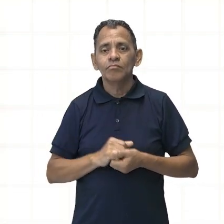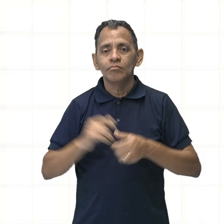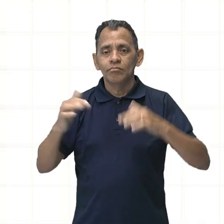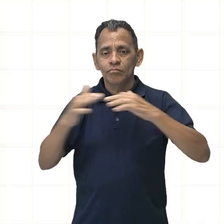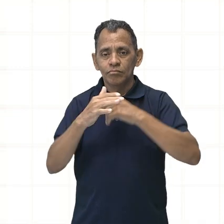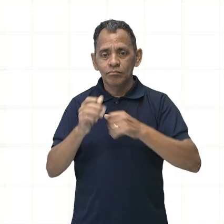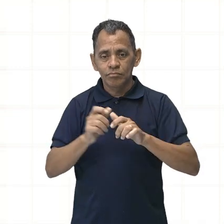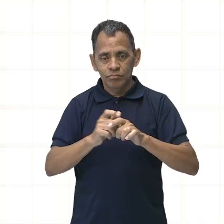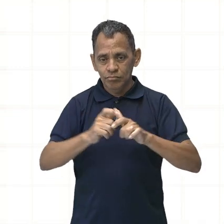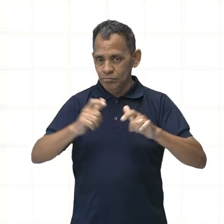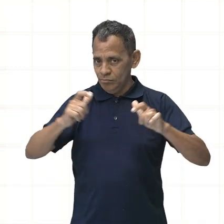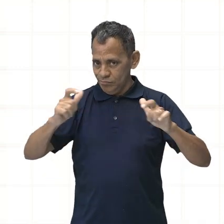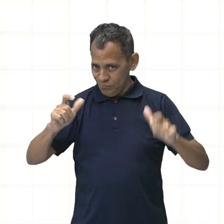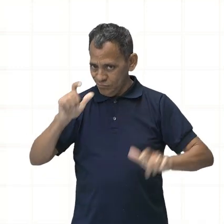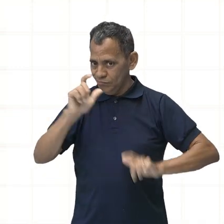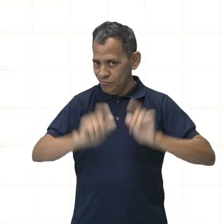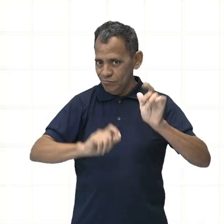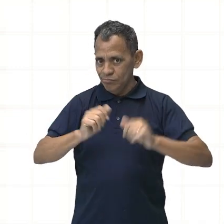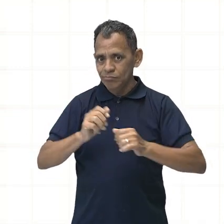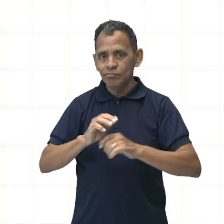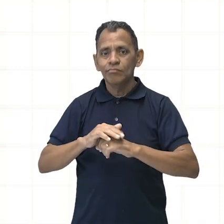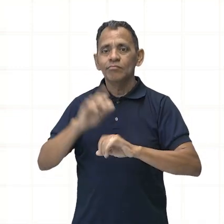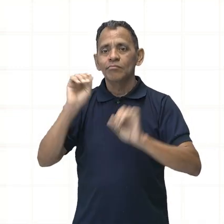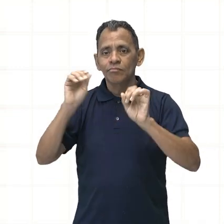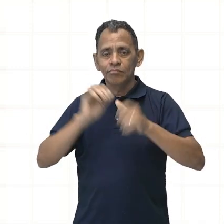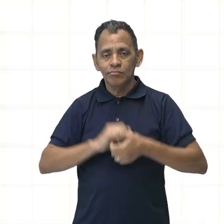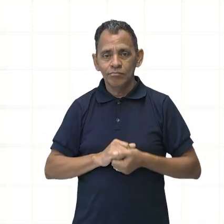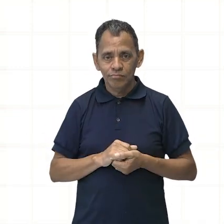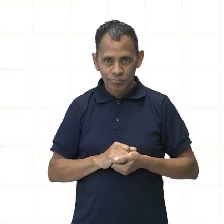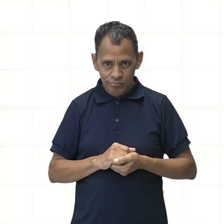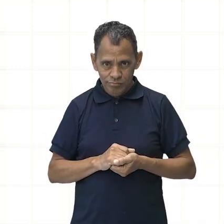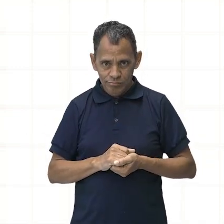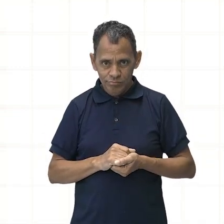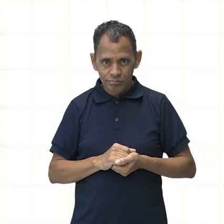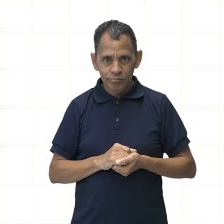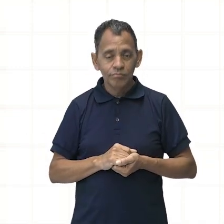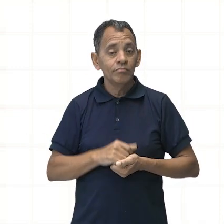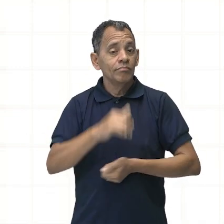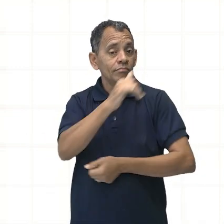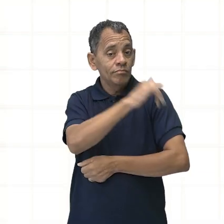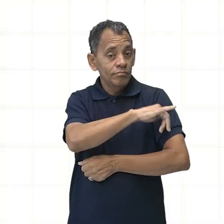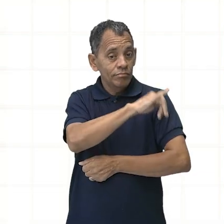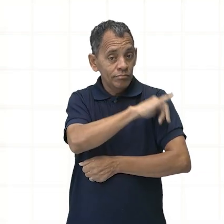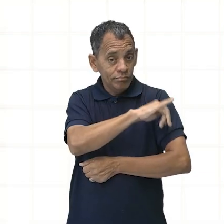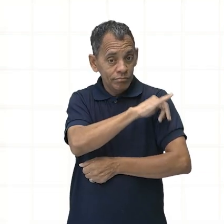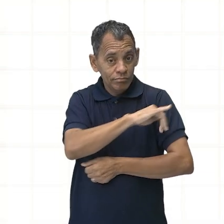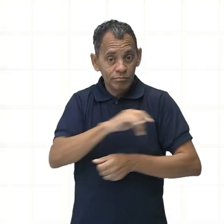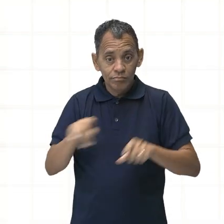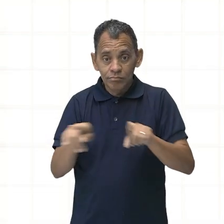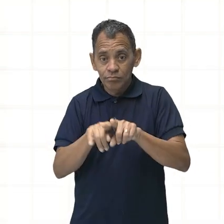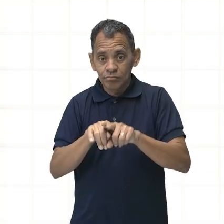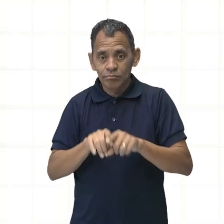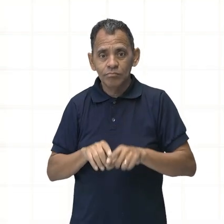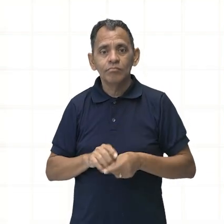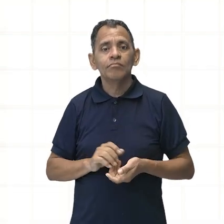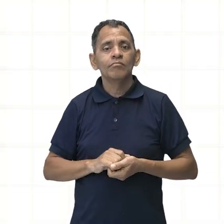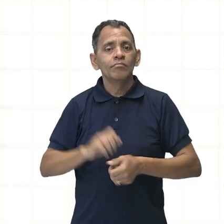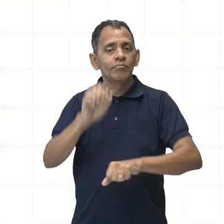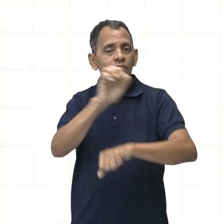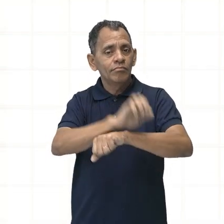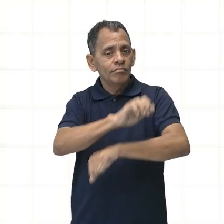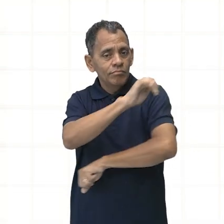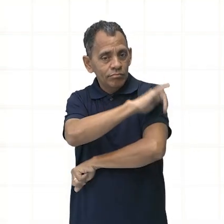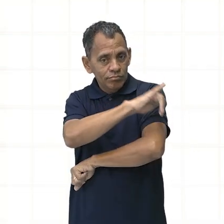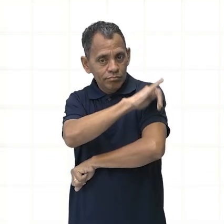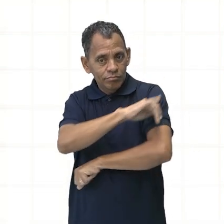populoso, com mais de 11 milhões de habitantes. Rio de Janeiro, que fica no estado do Rio de Janeiro, o